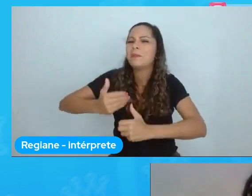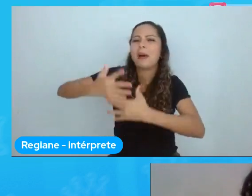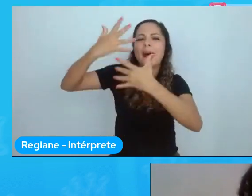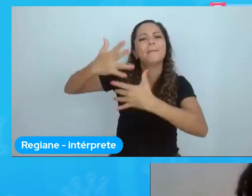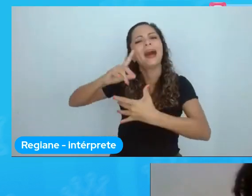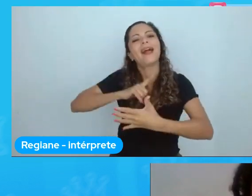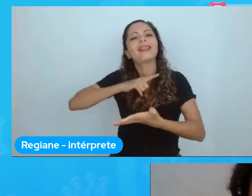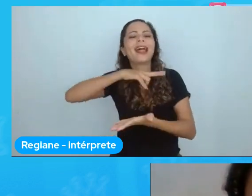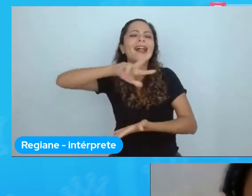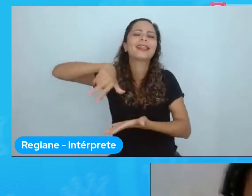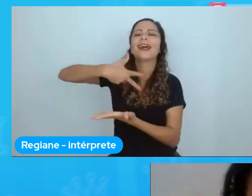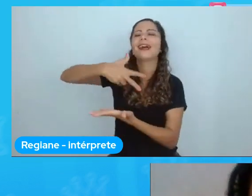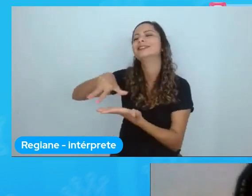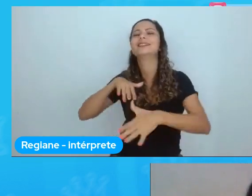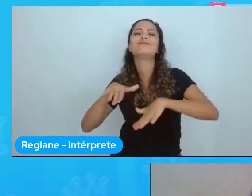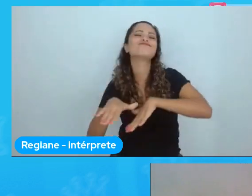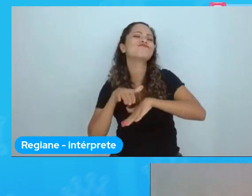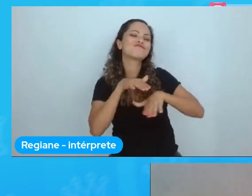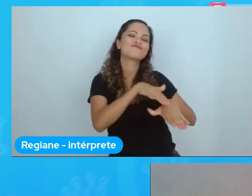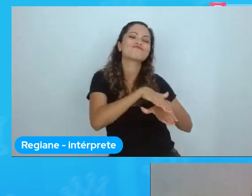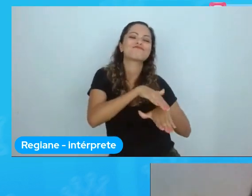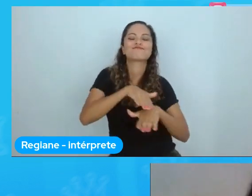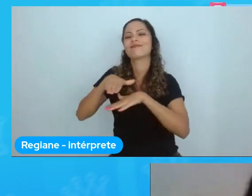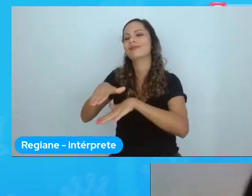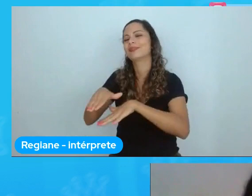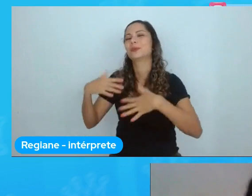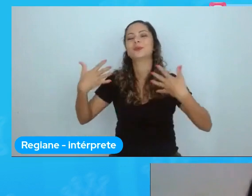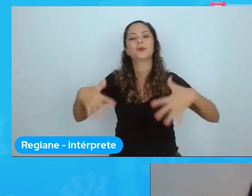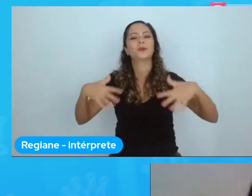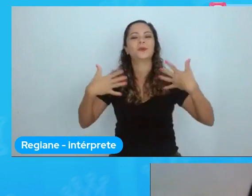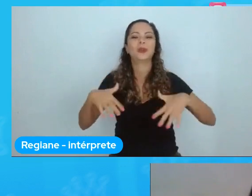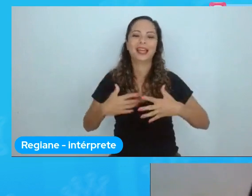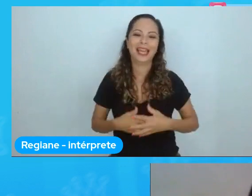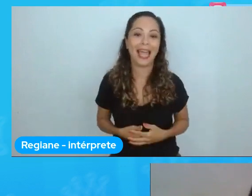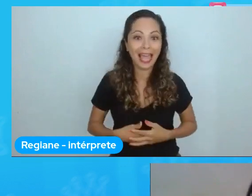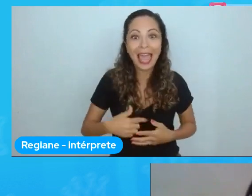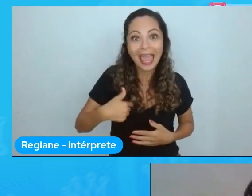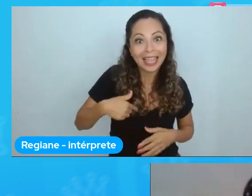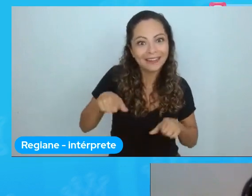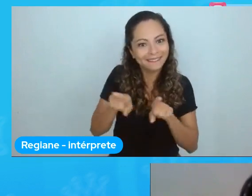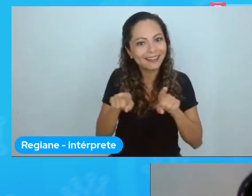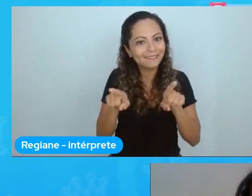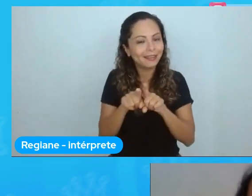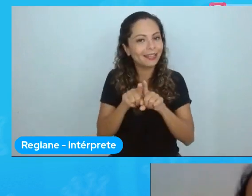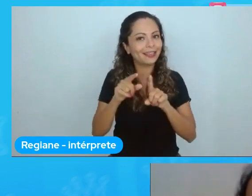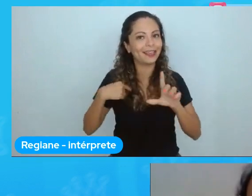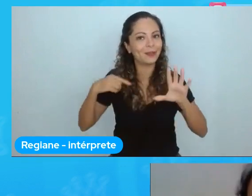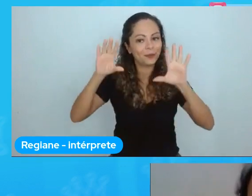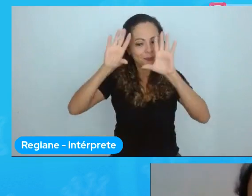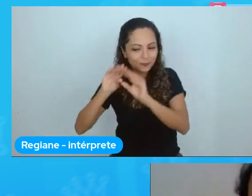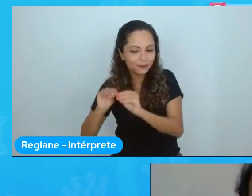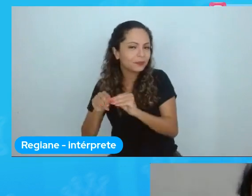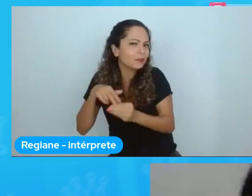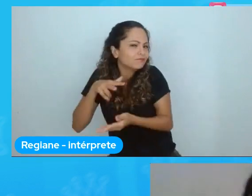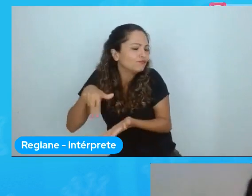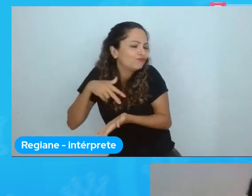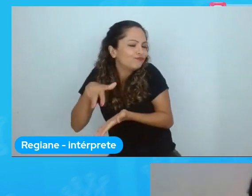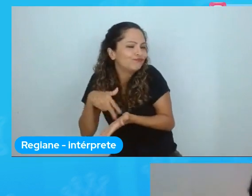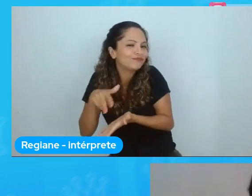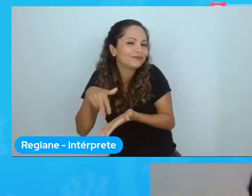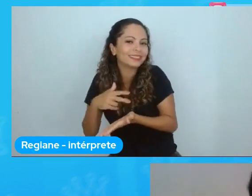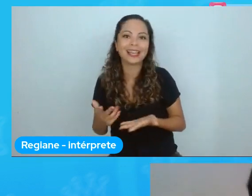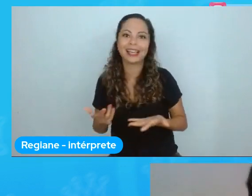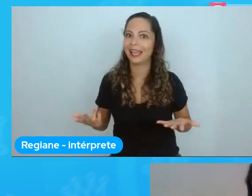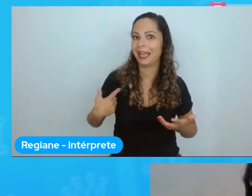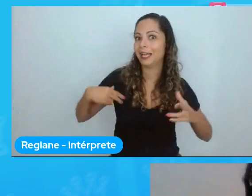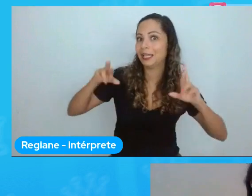dançando horrores. Inclusive, eu aqui por trás. Espero que tenham separado os móveis, que